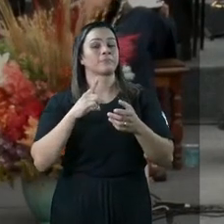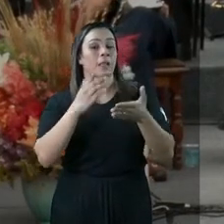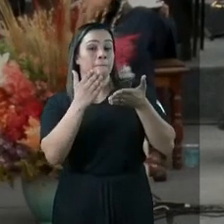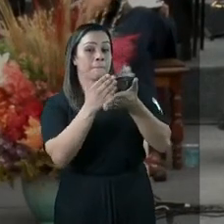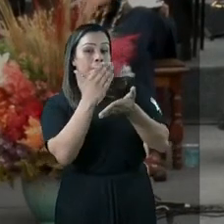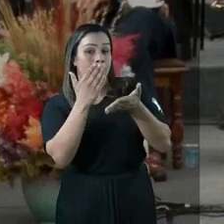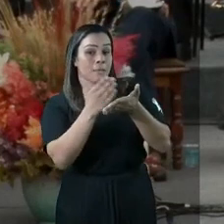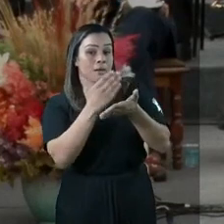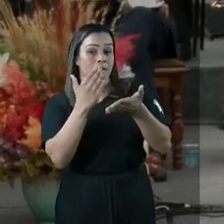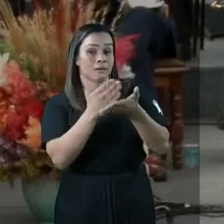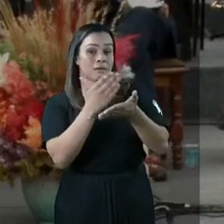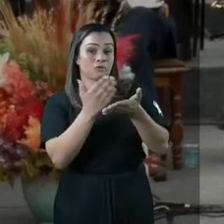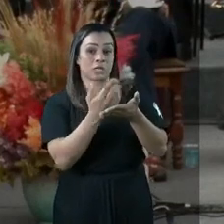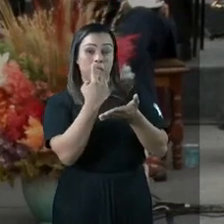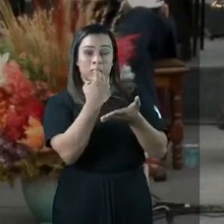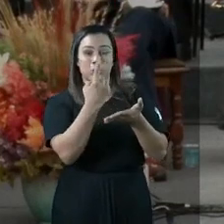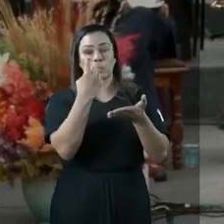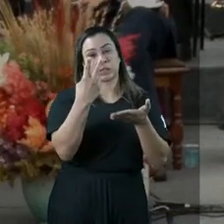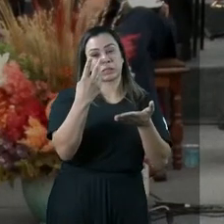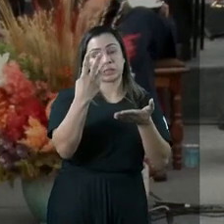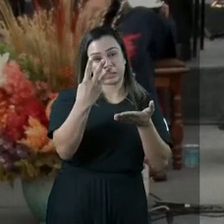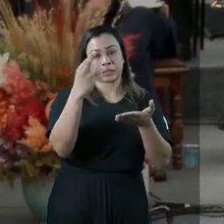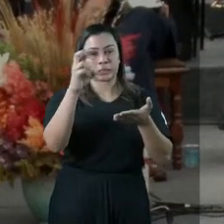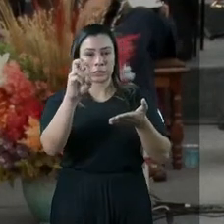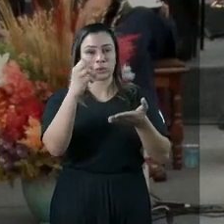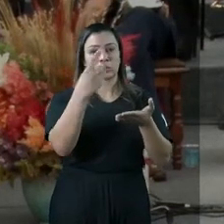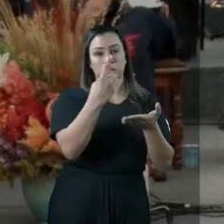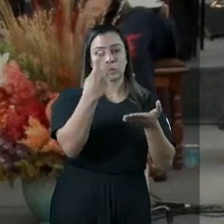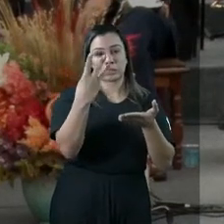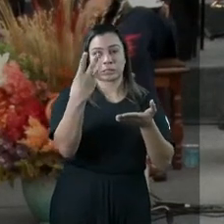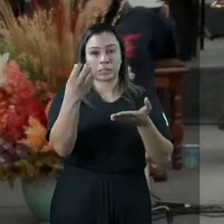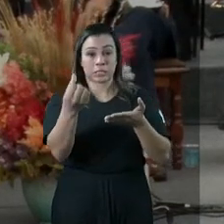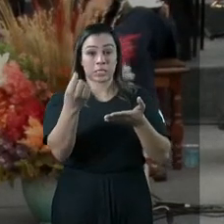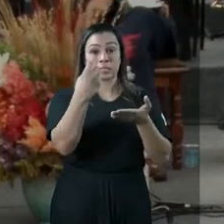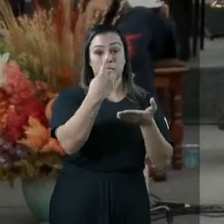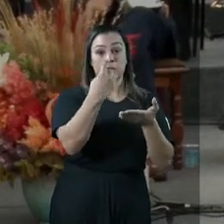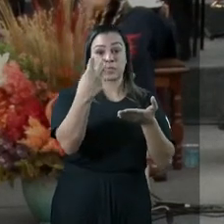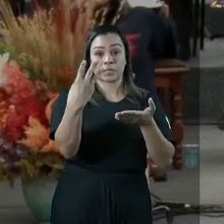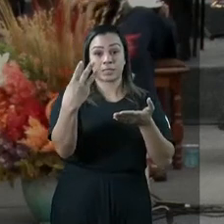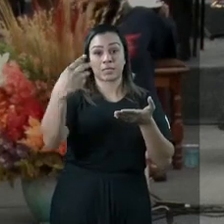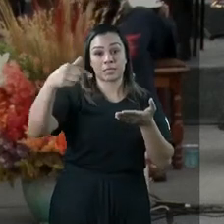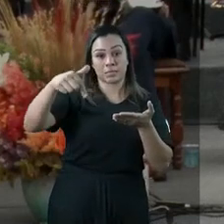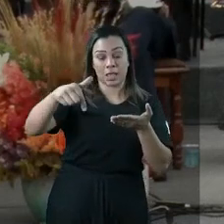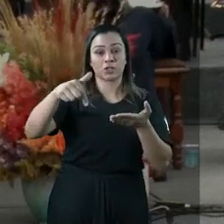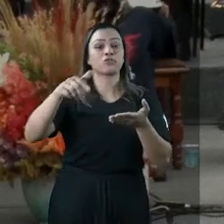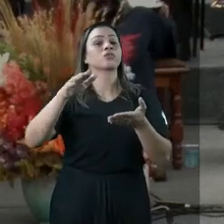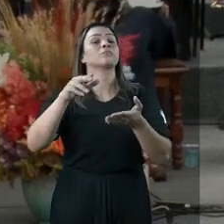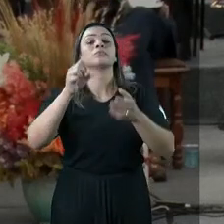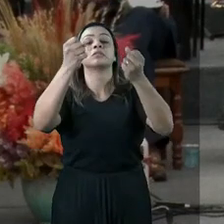135, 136 e 137, diz com muita clareza, quando o judeu ouve o